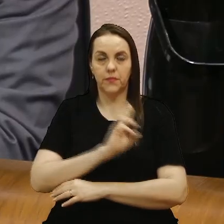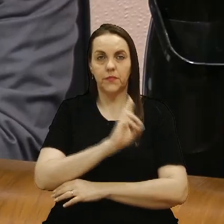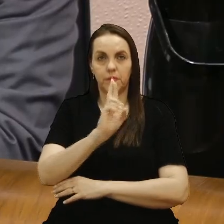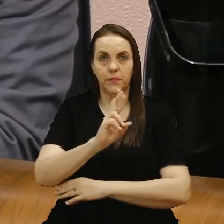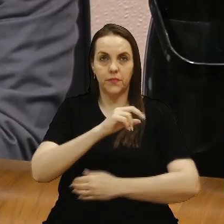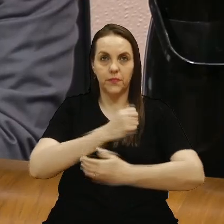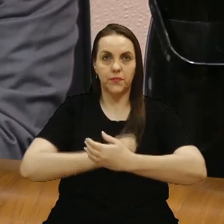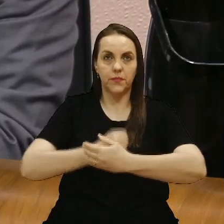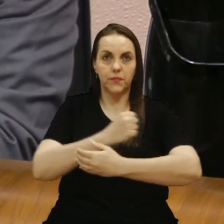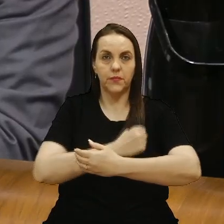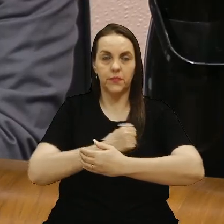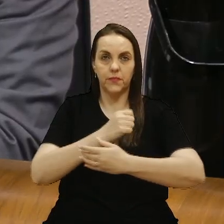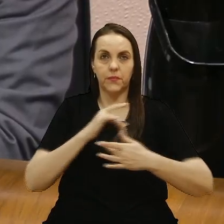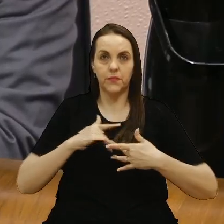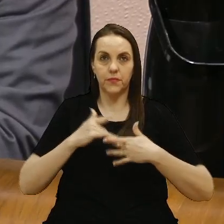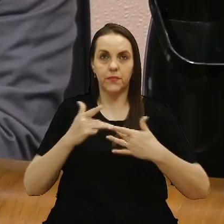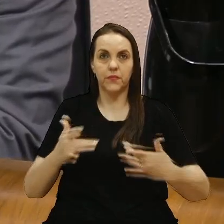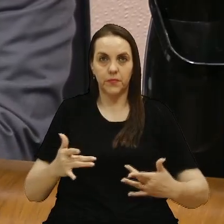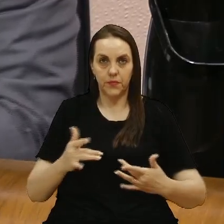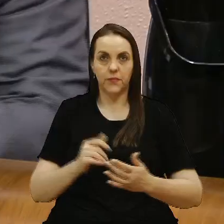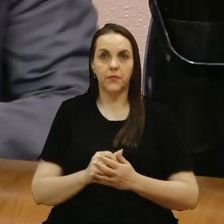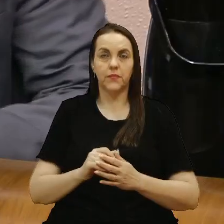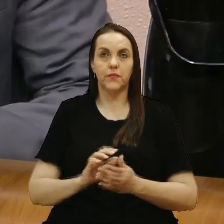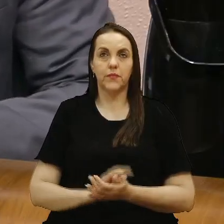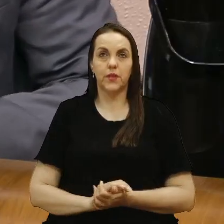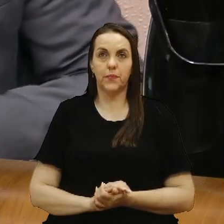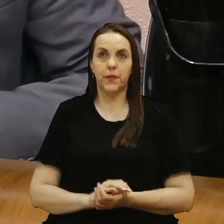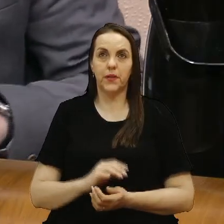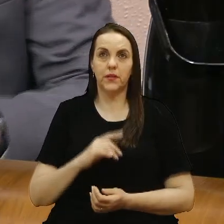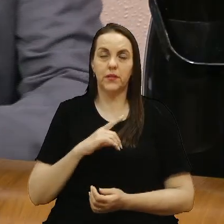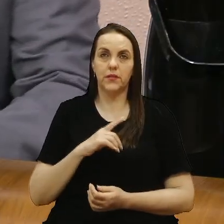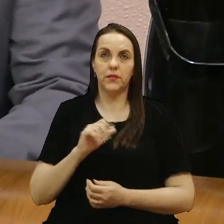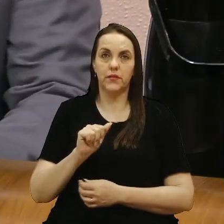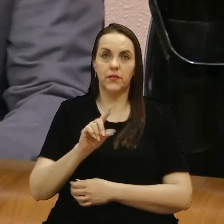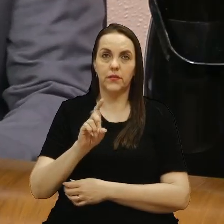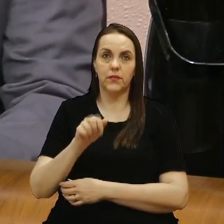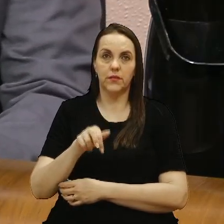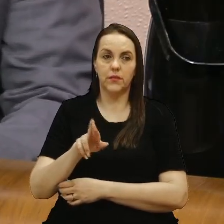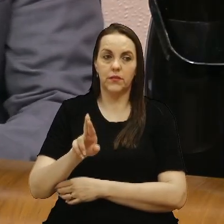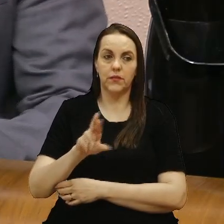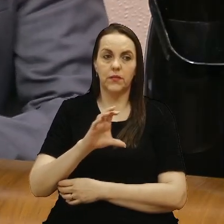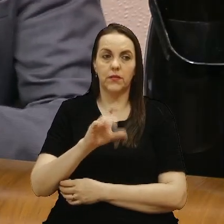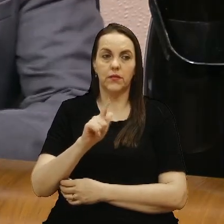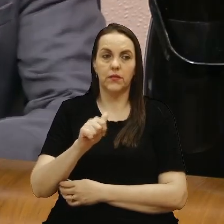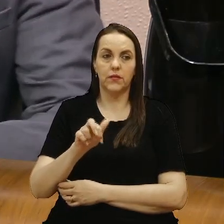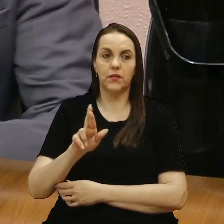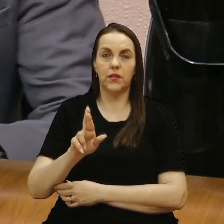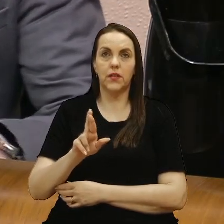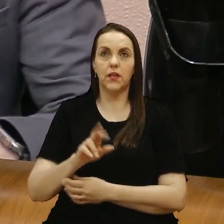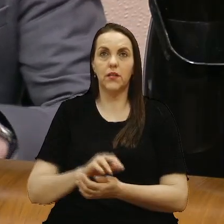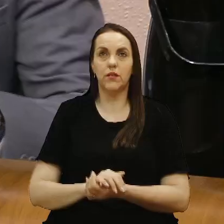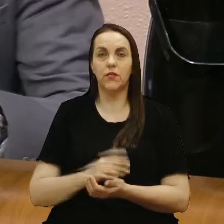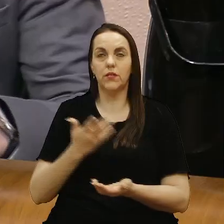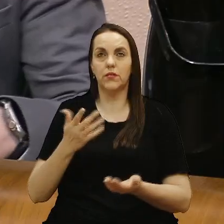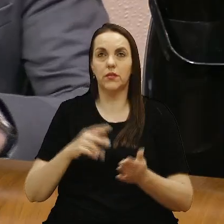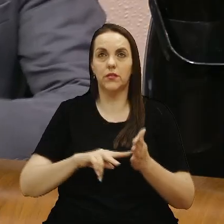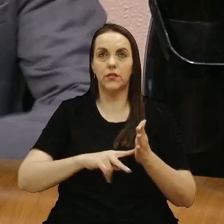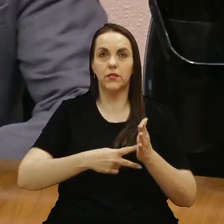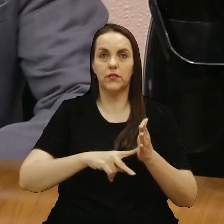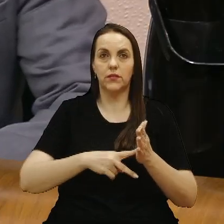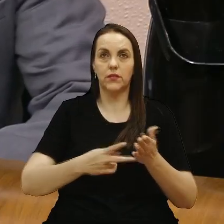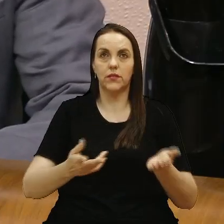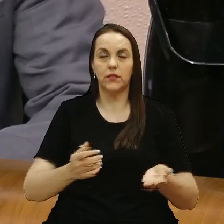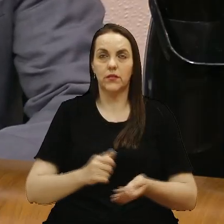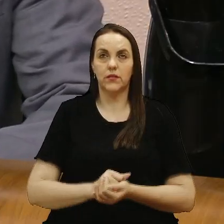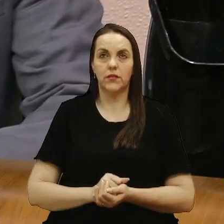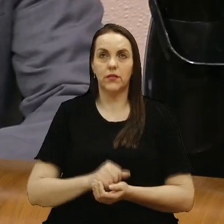cozinhas solidárias, de forma especial, em nome do Ademar e da Clair, todos os colegas do Sintep. Tive o prazer de fazer parte